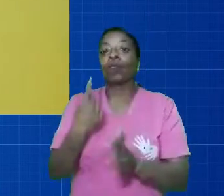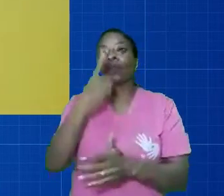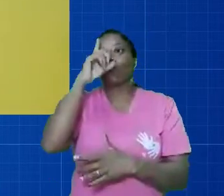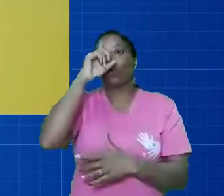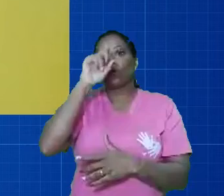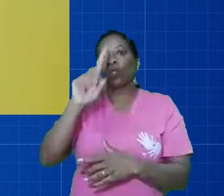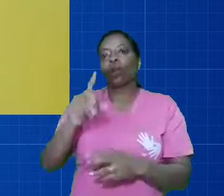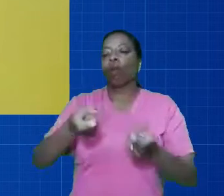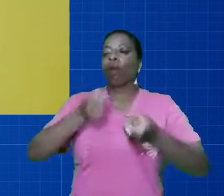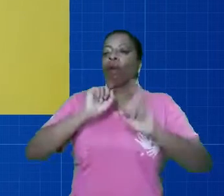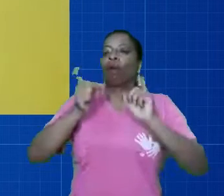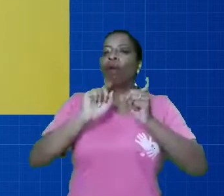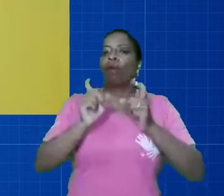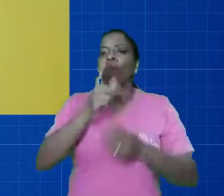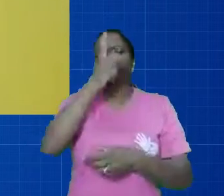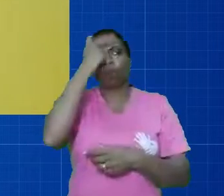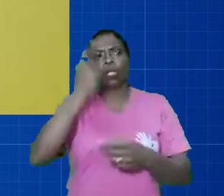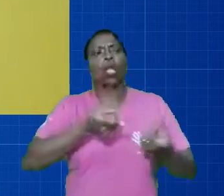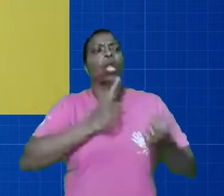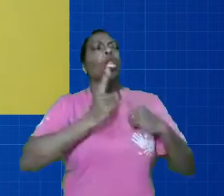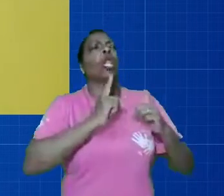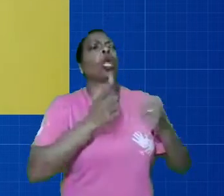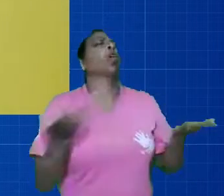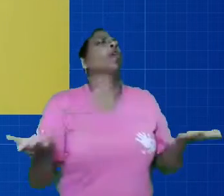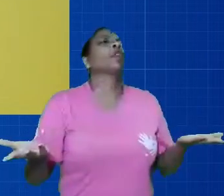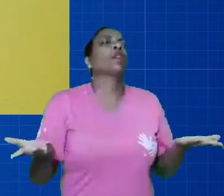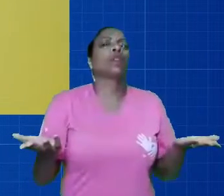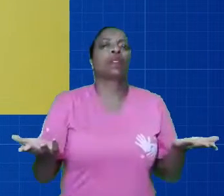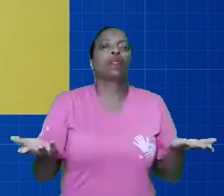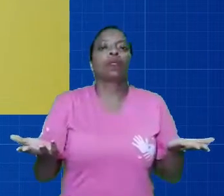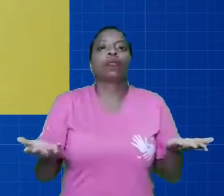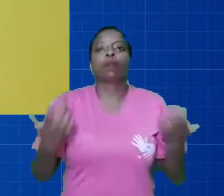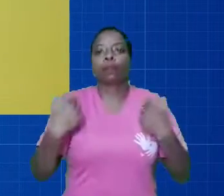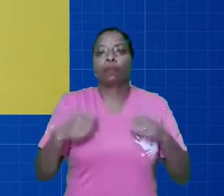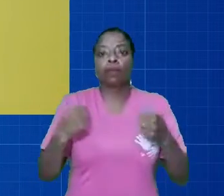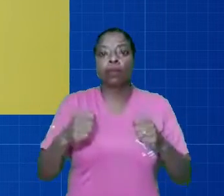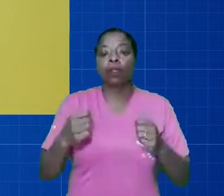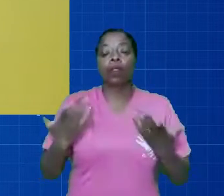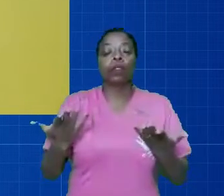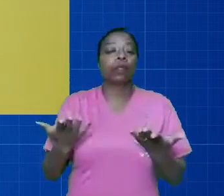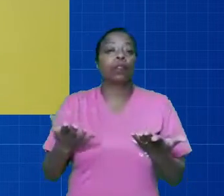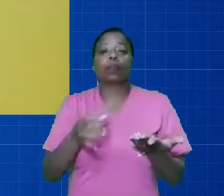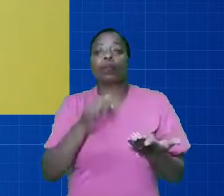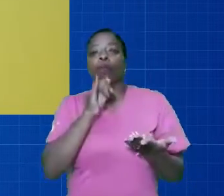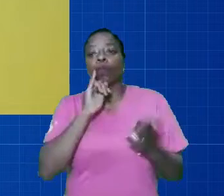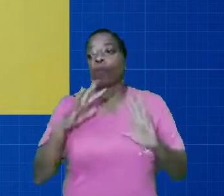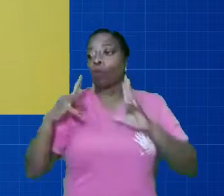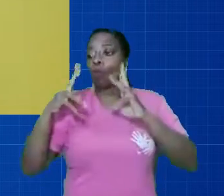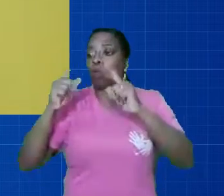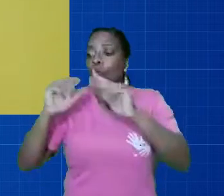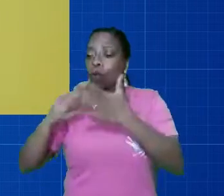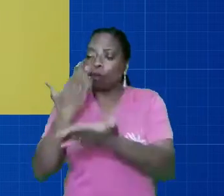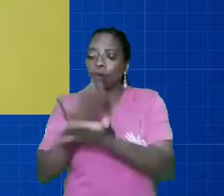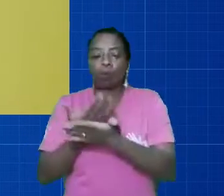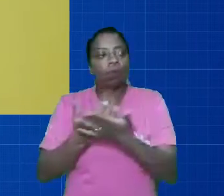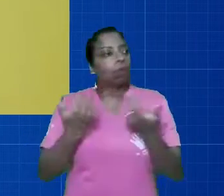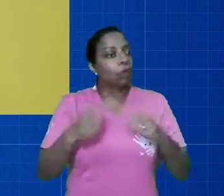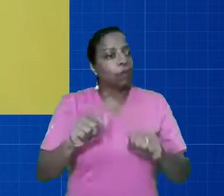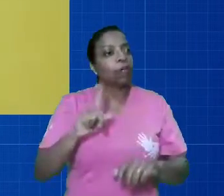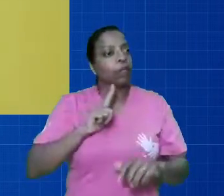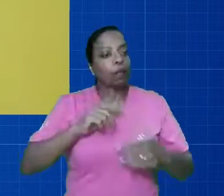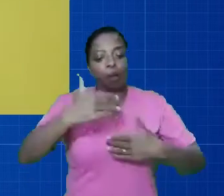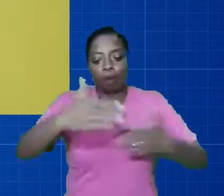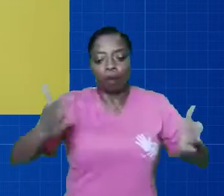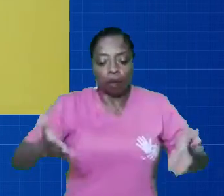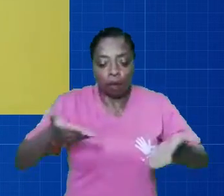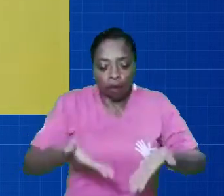falaram lá no departamento, né, na secretaria, que elas queriam um acervo para cada escola, que era muito bom aquele